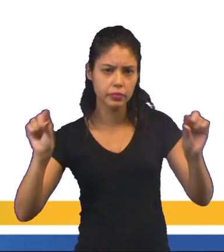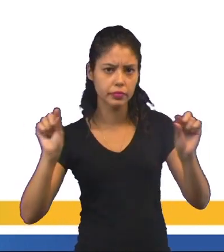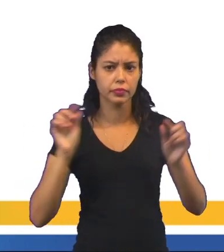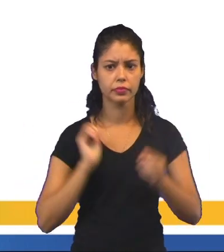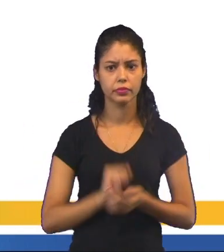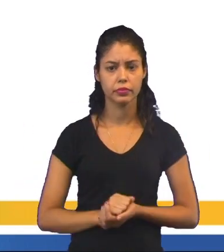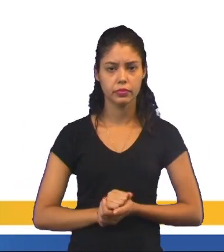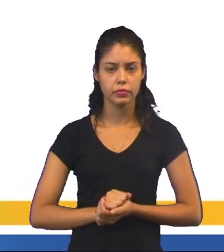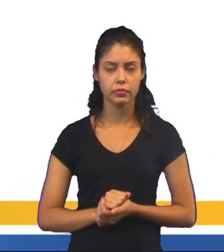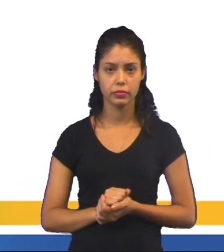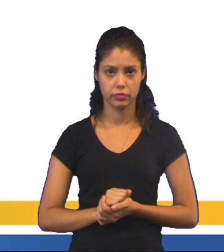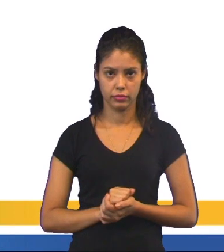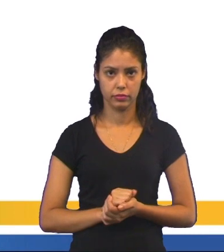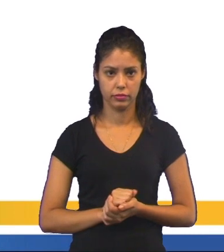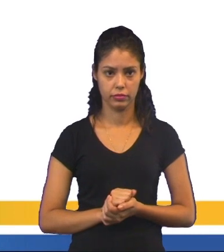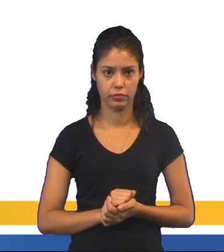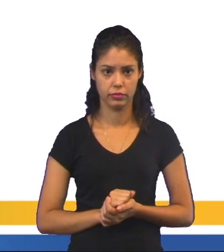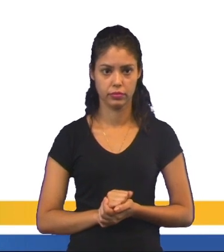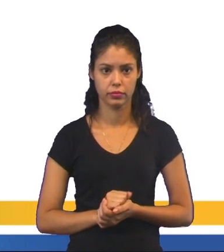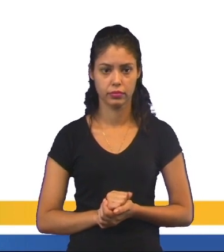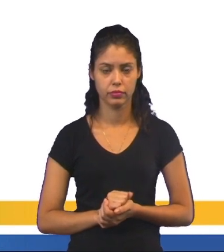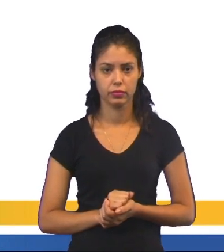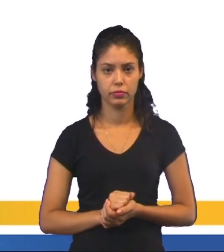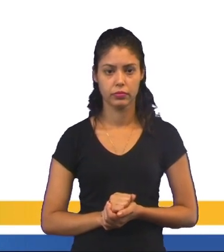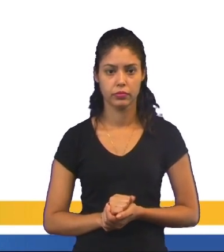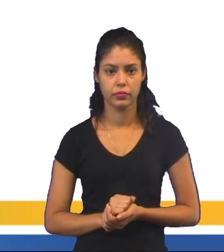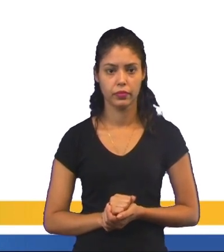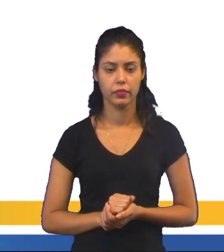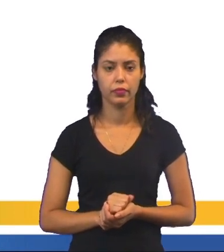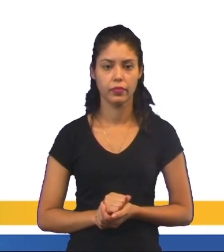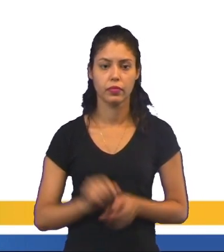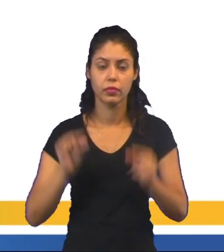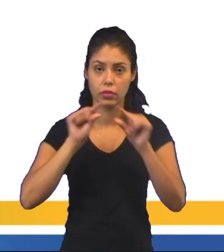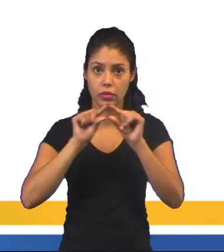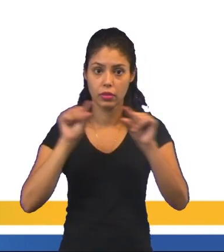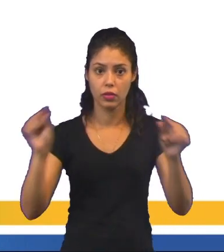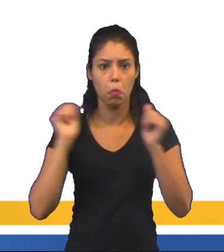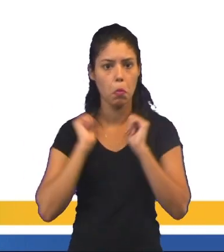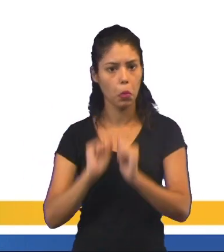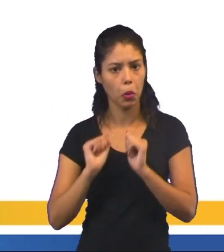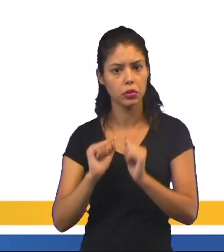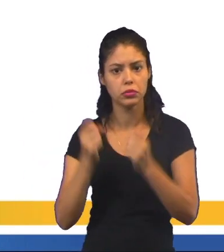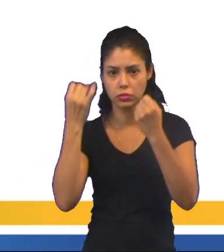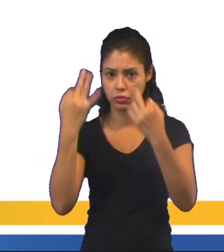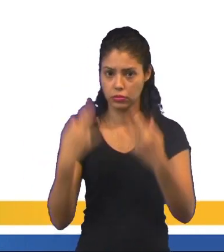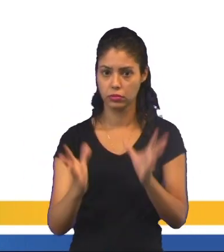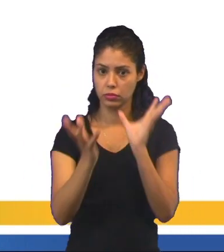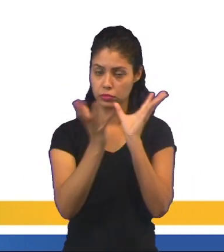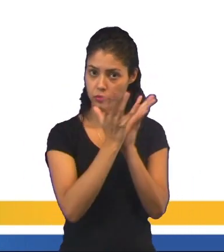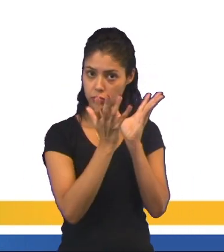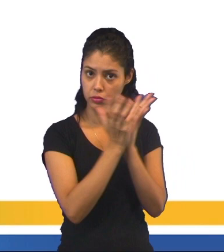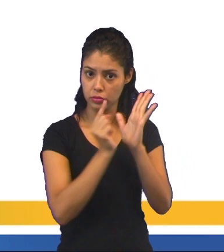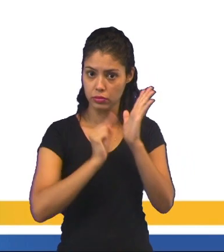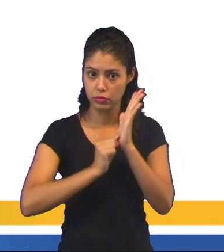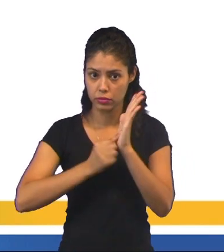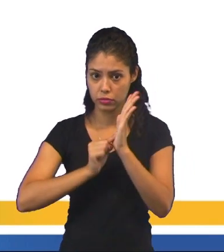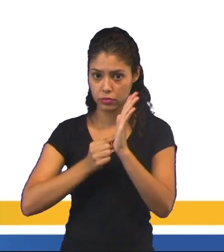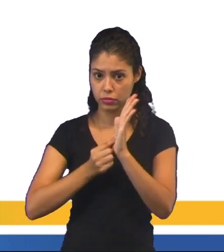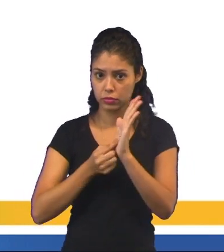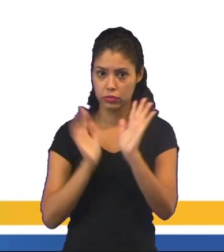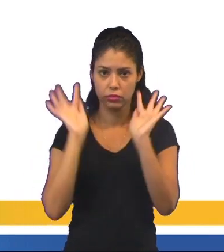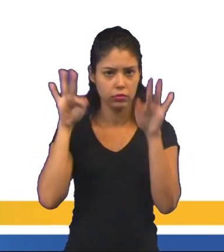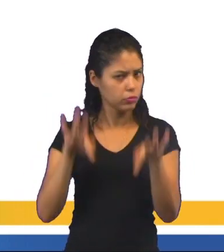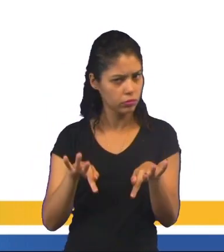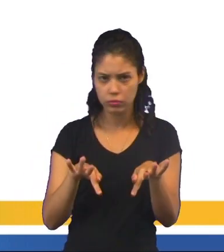né O que é uma reta é uma reta pode ser definida como um conjunto